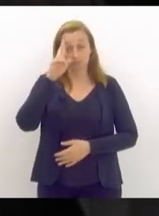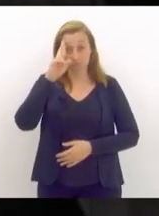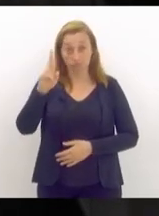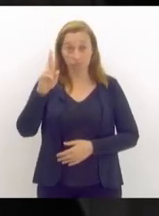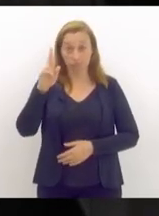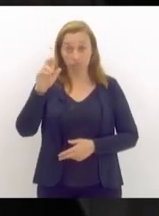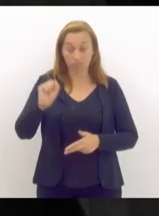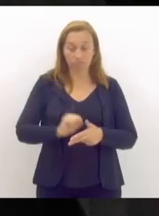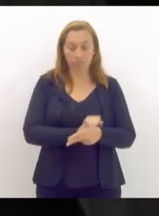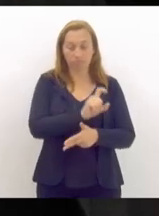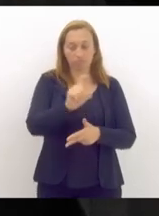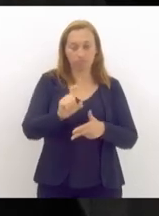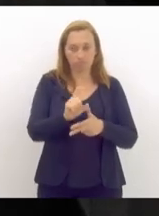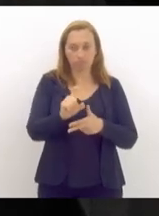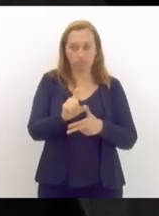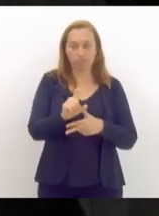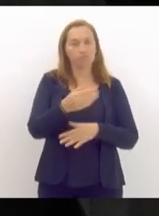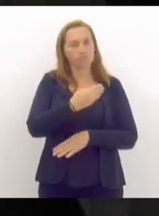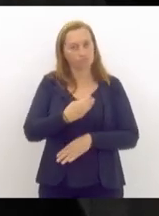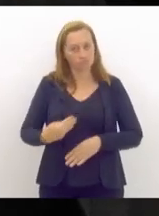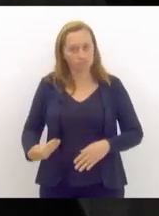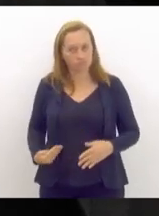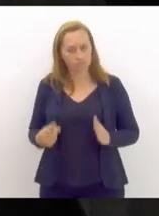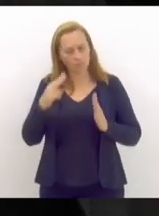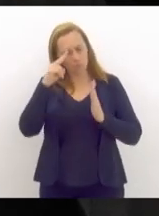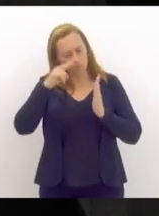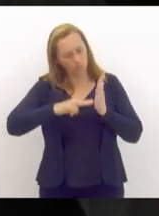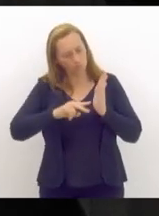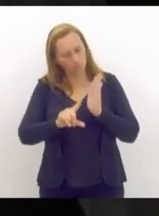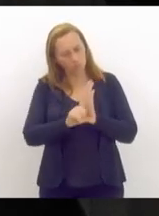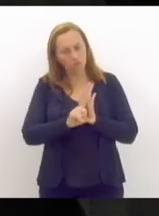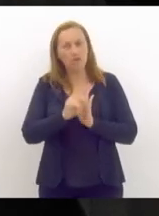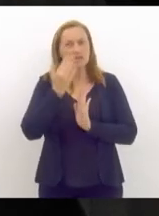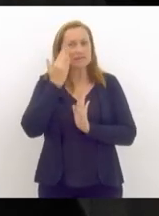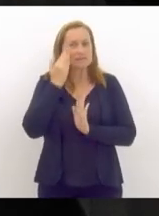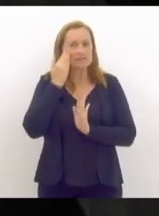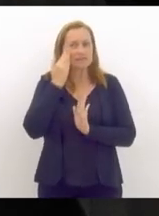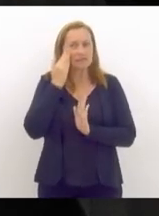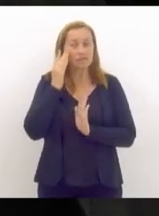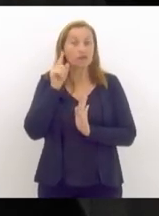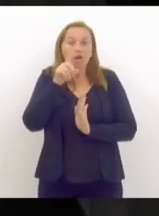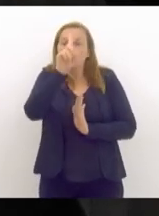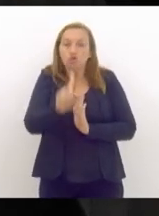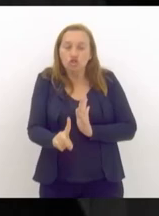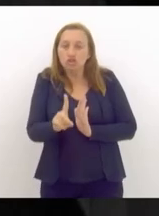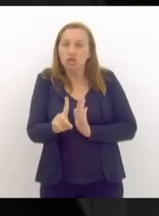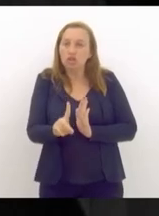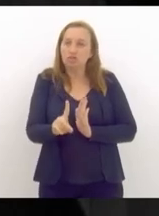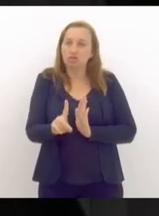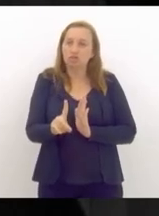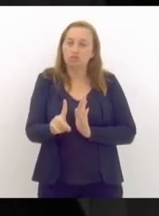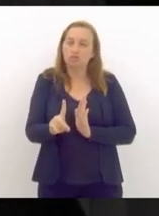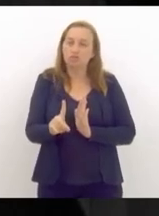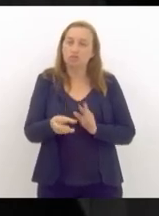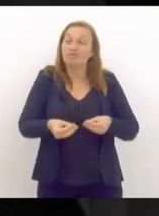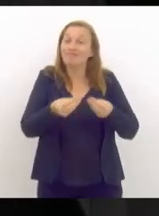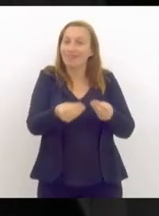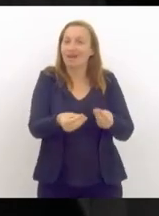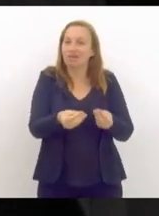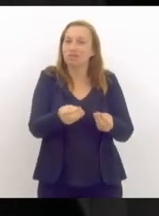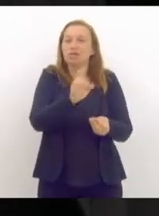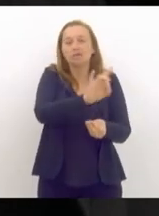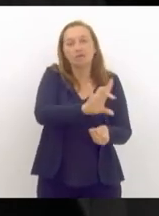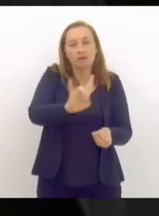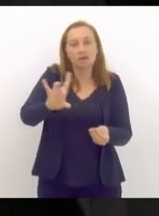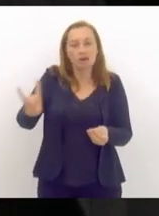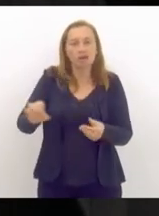exceptuando o governador, ao ler a lei, entenderam que isso é um direito adquirido e que cada